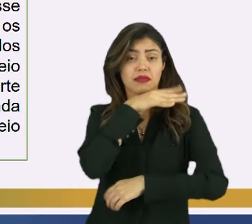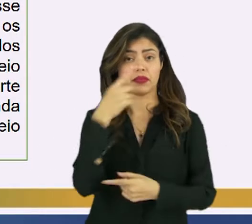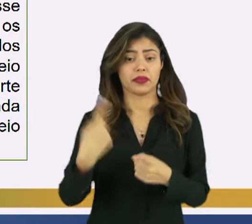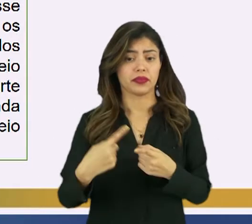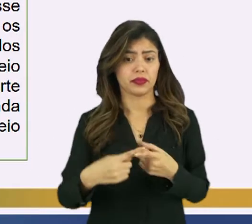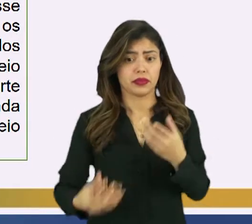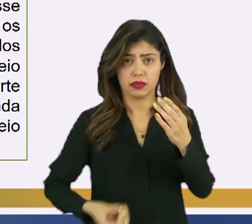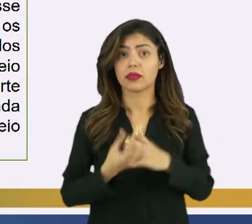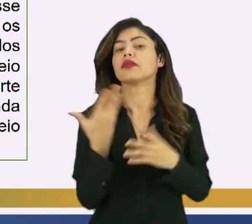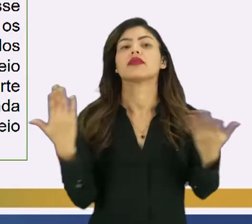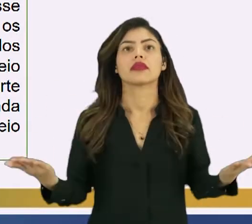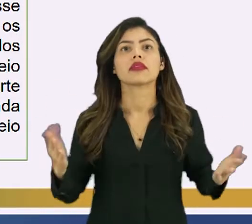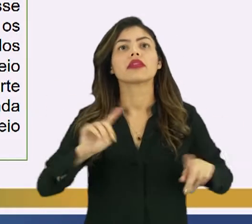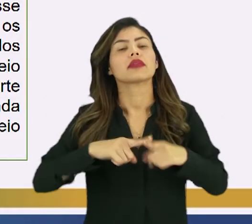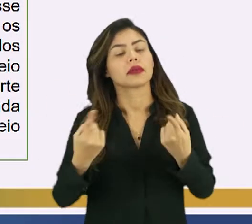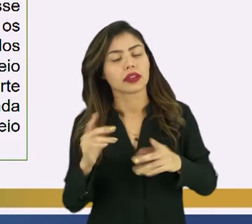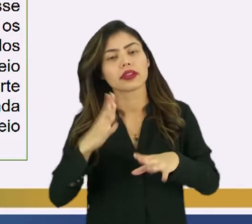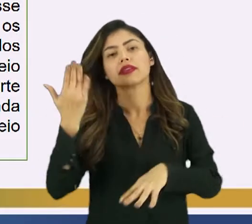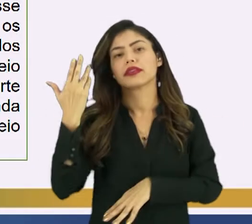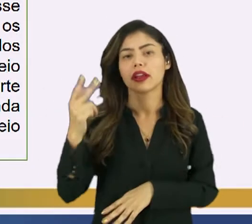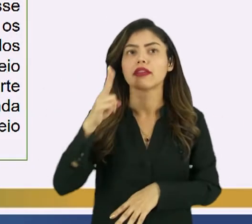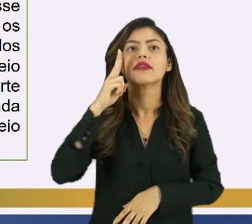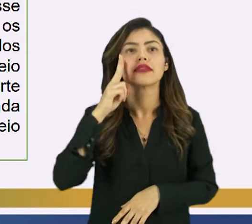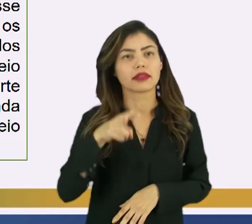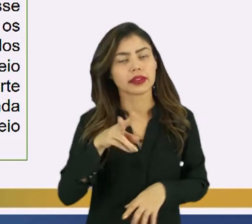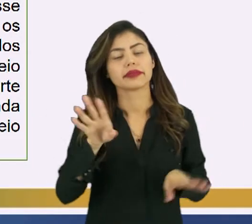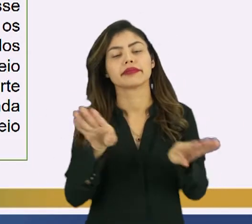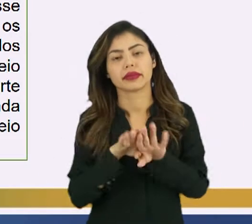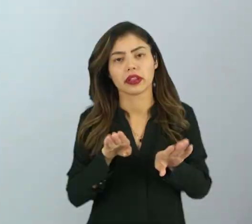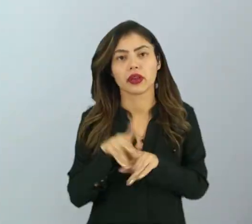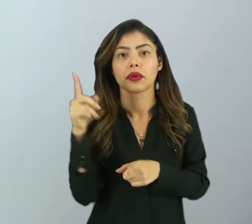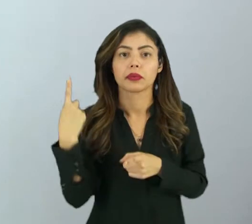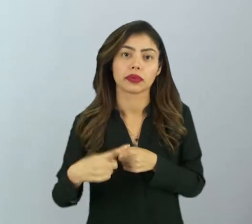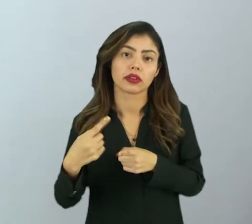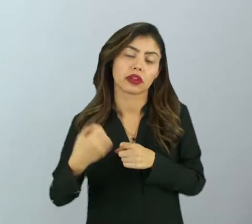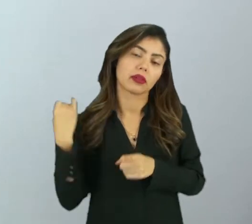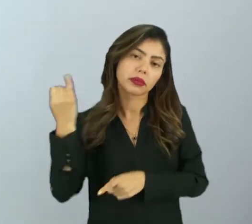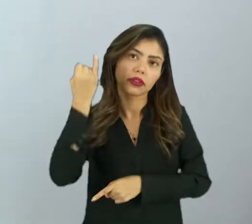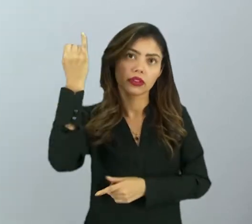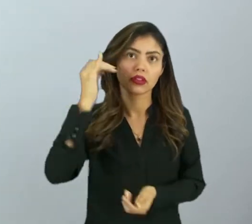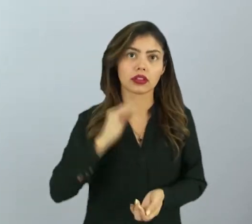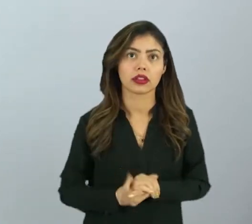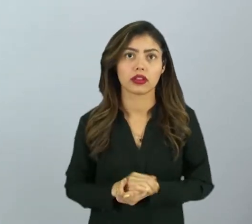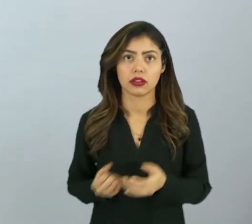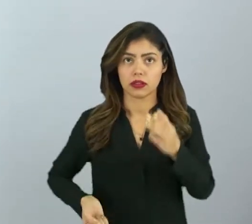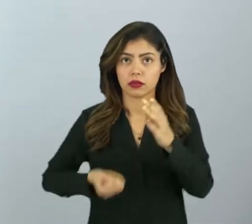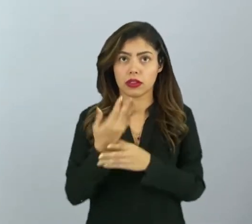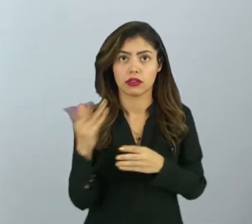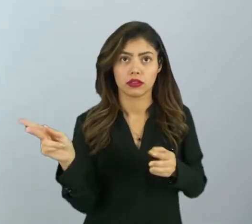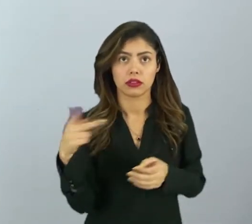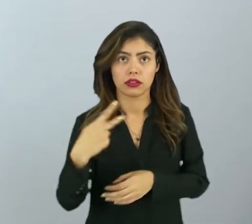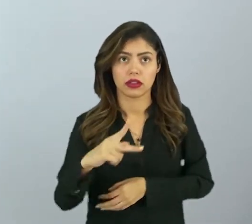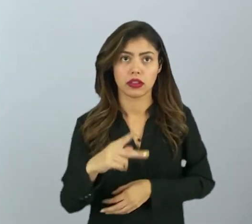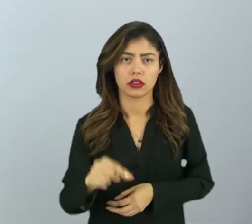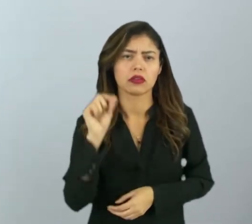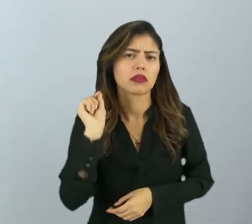animais, não sei por que eles existem. Mais tarde a gente vai entender também por que é importante a existência